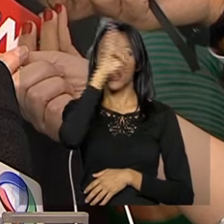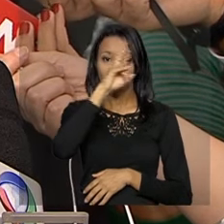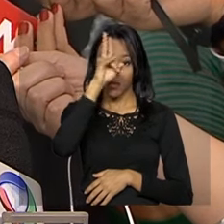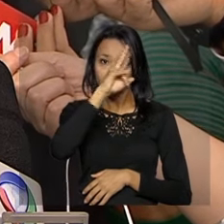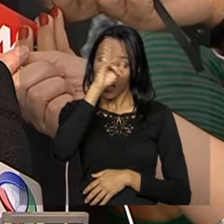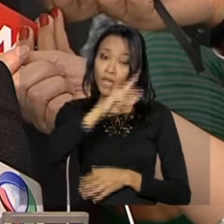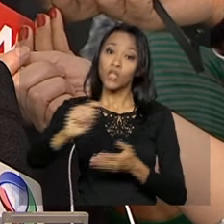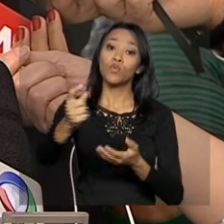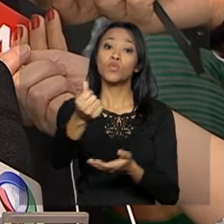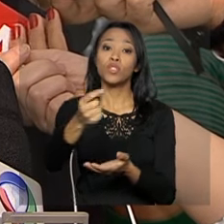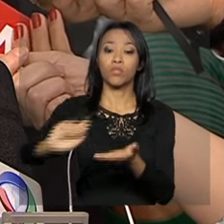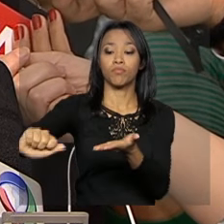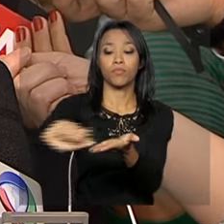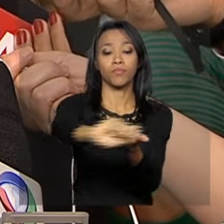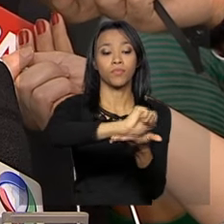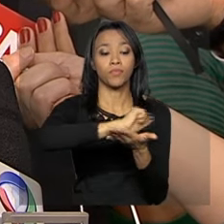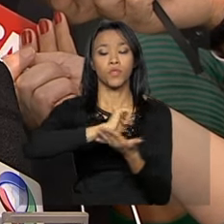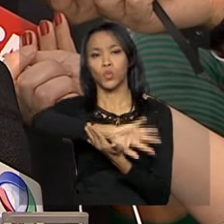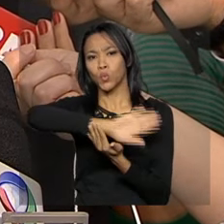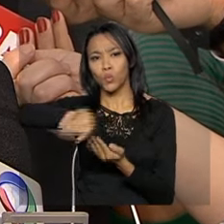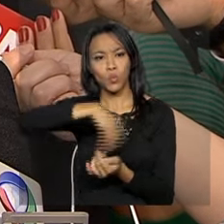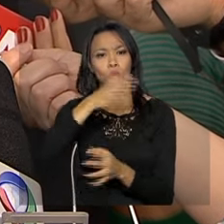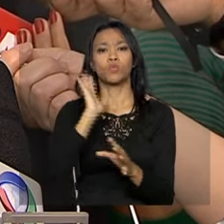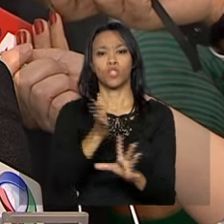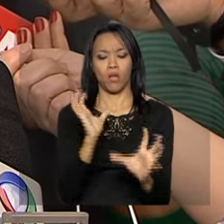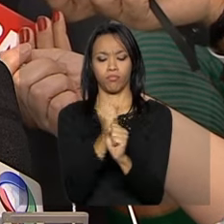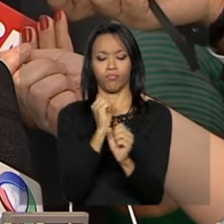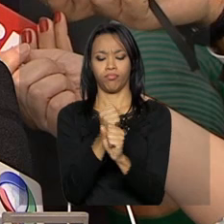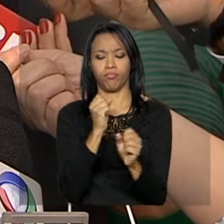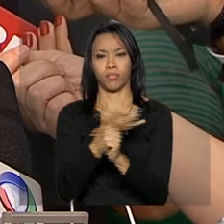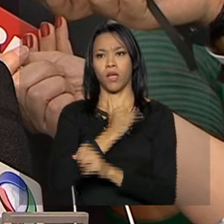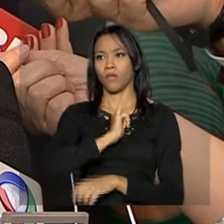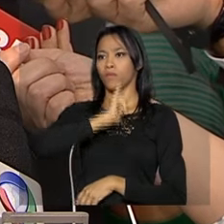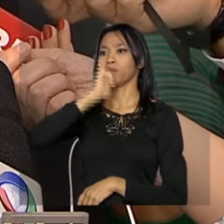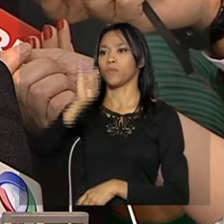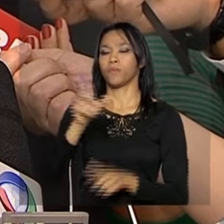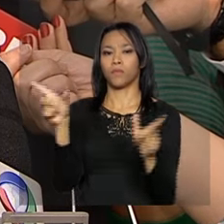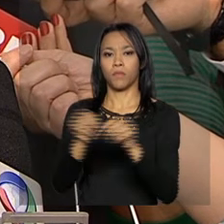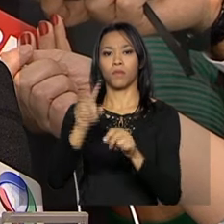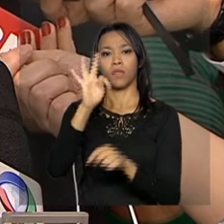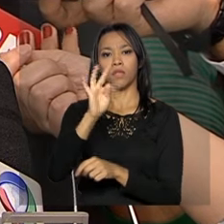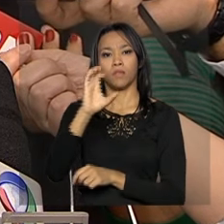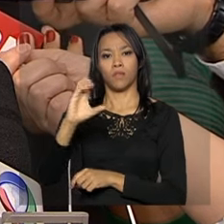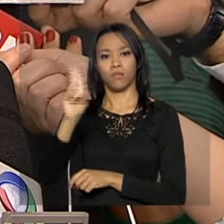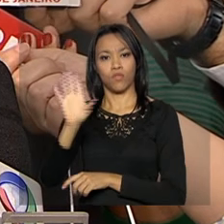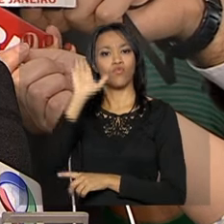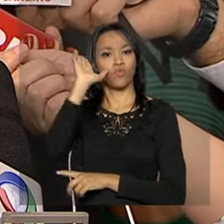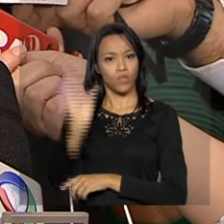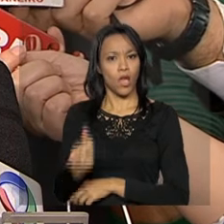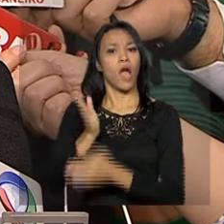da presidenta Dilma foram auditadas e as contas da presidenta Dilma foram contas